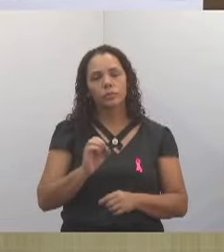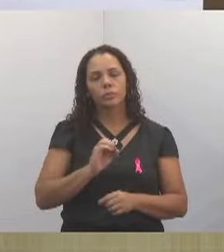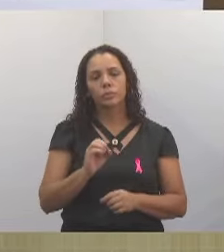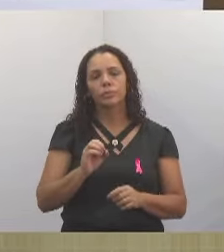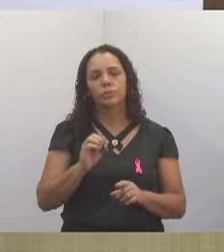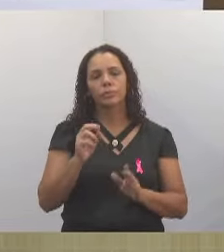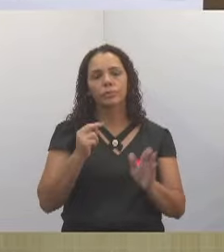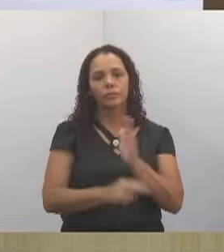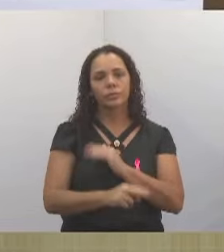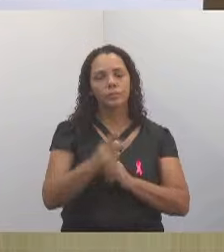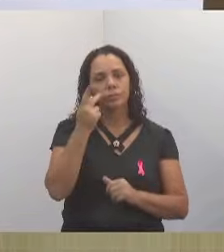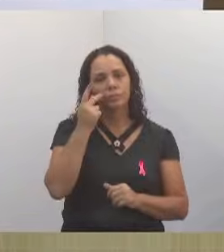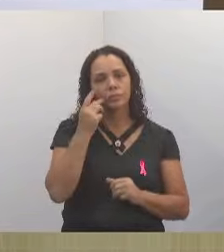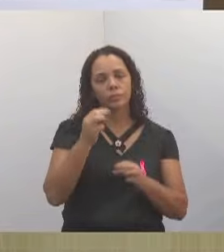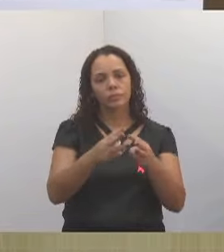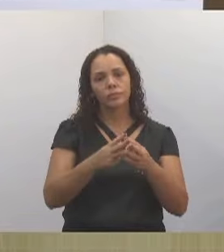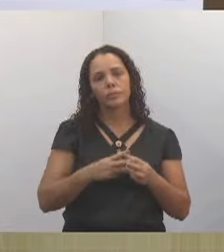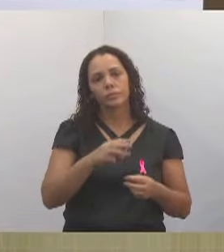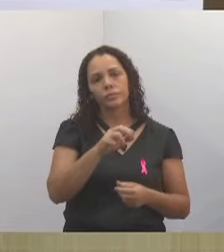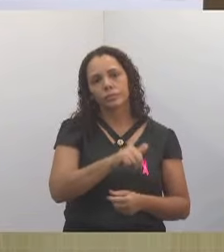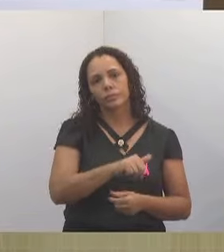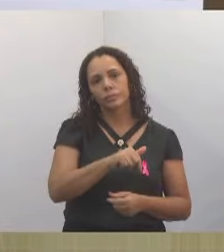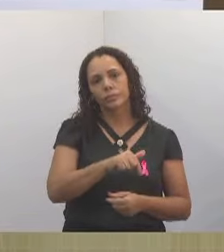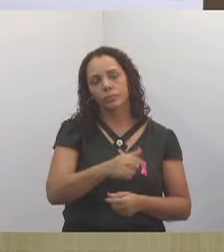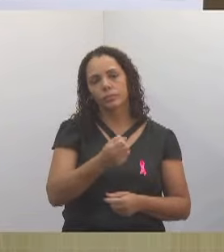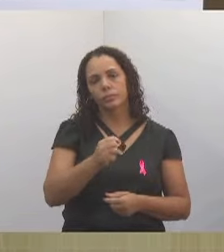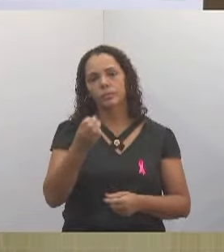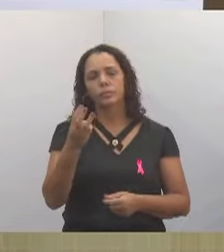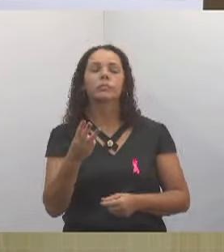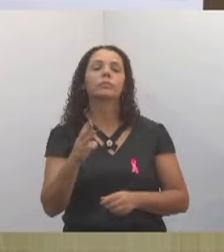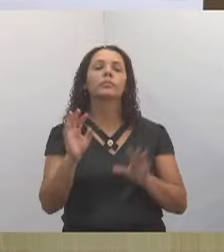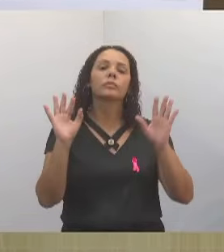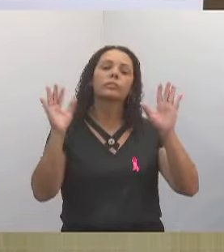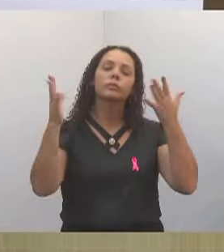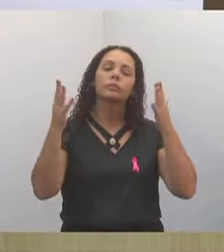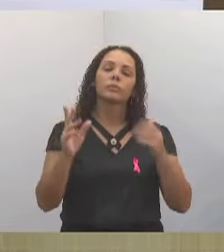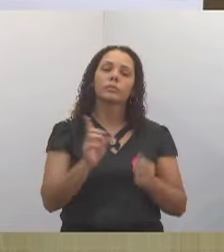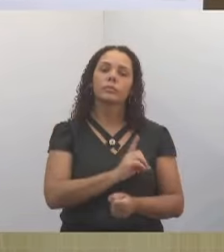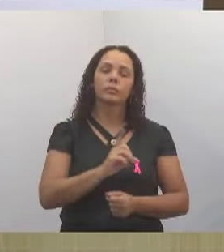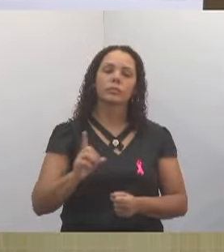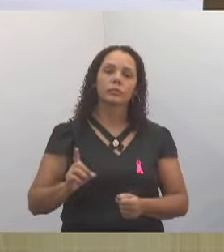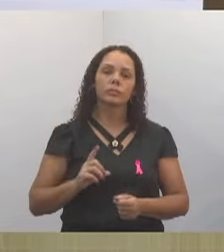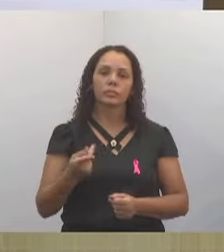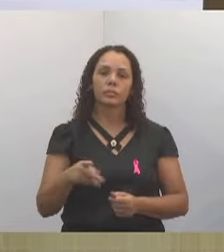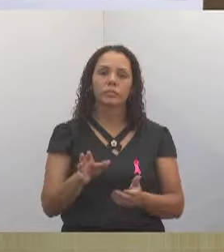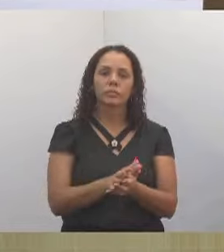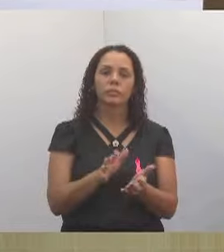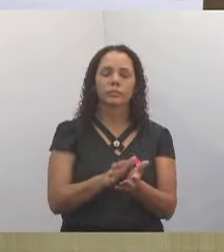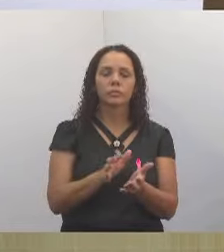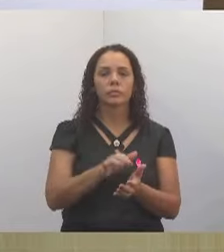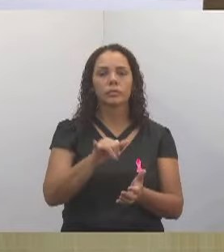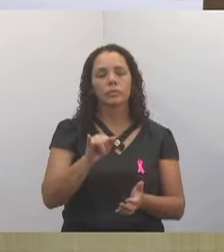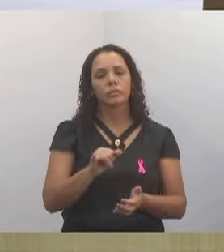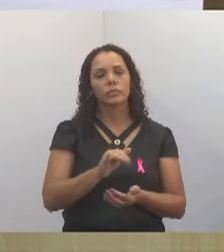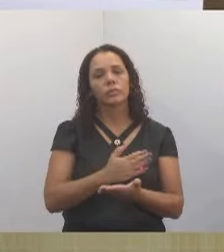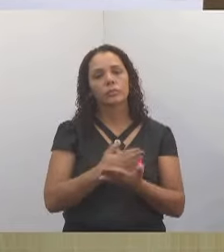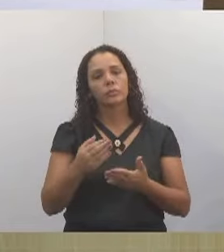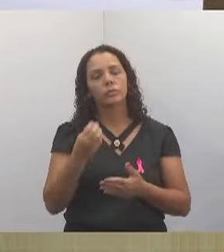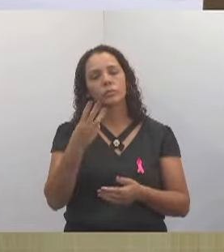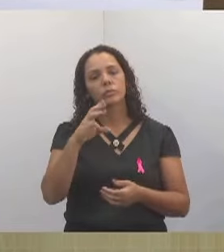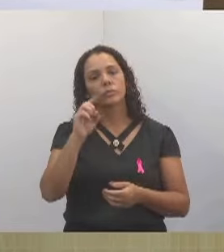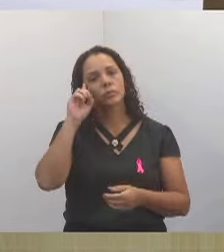Condutores. Moção 783. Moção congratulatória aos diáconos de Jacareí, ordenados em 30